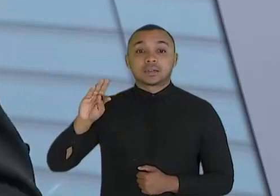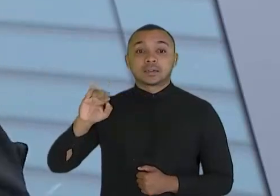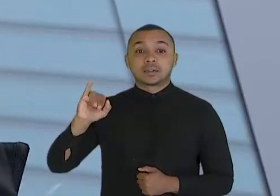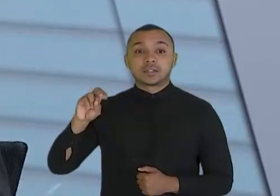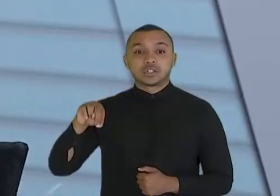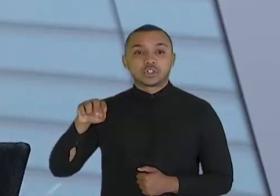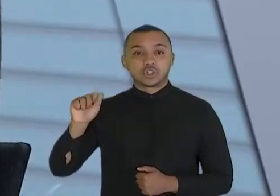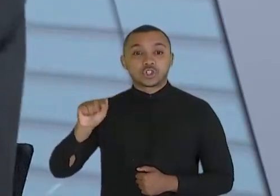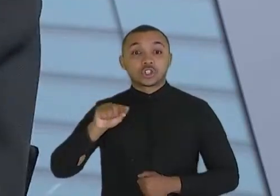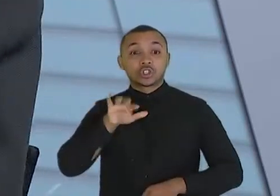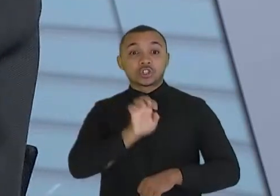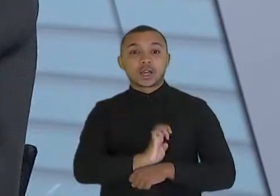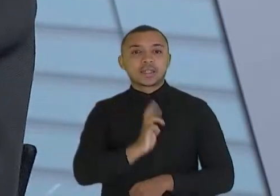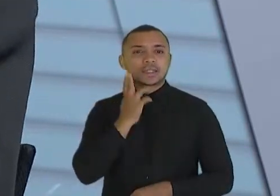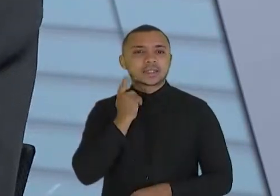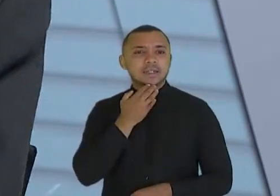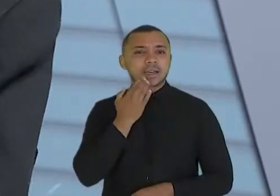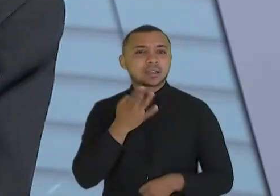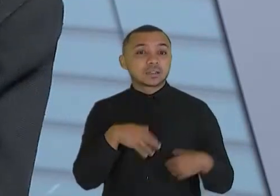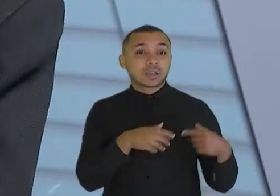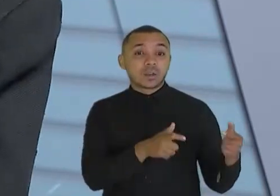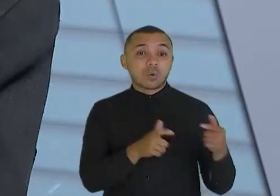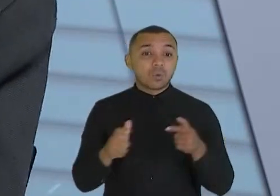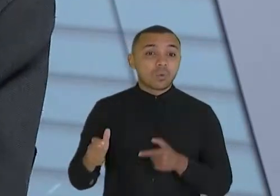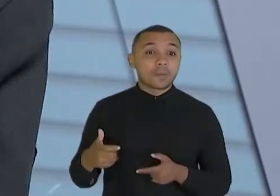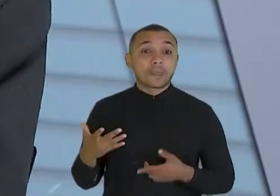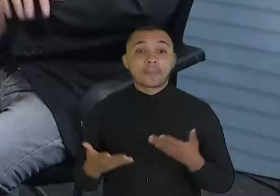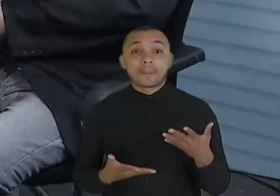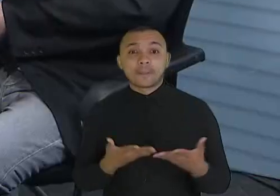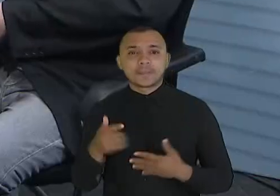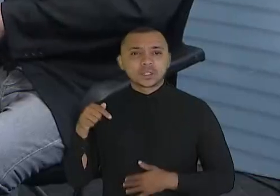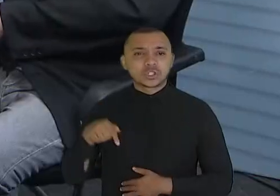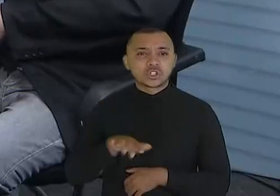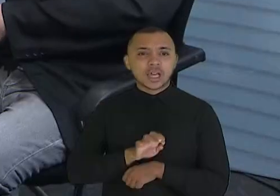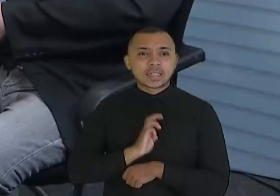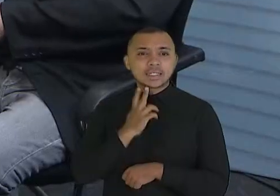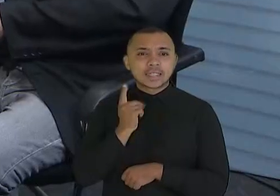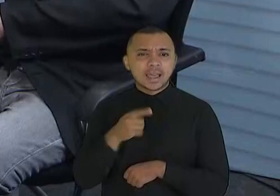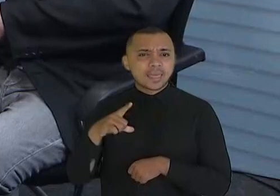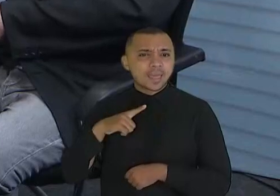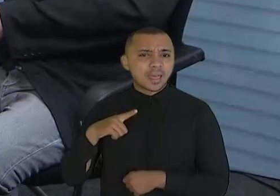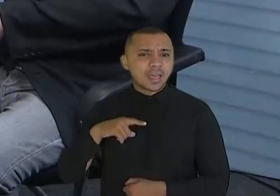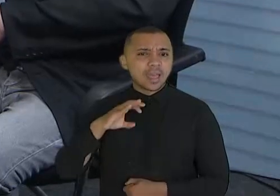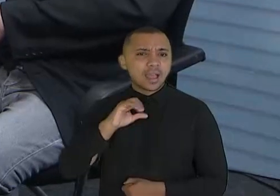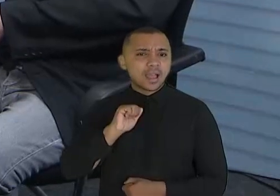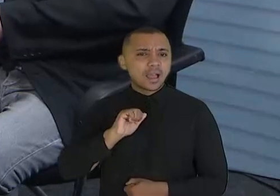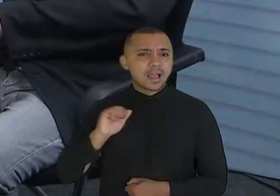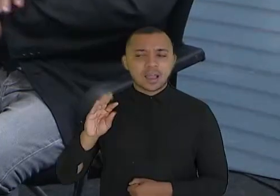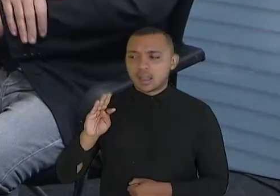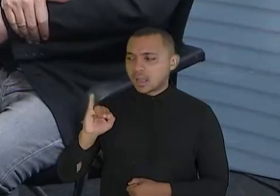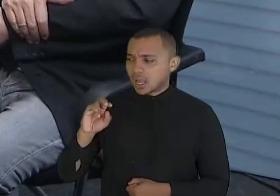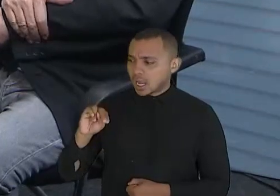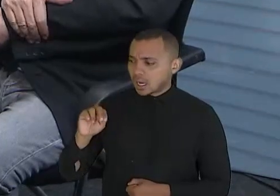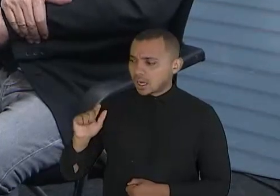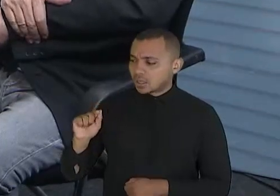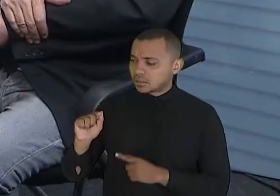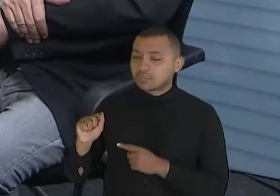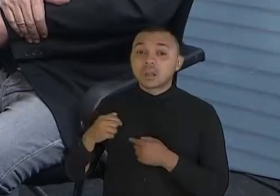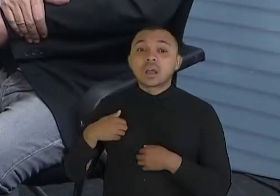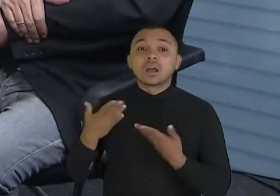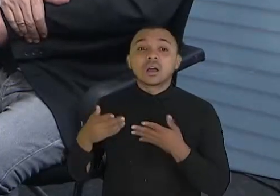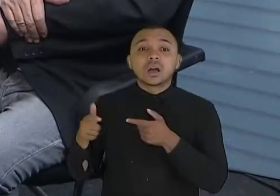que fica a Caatinga no Ceará? Qual é que a gente posiciona aqui para o nosso? Ele fica onde? Qual é o... No mapa do Ceará fica onde? O bioma? É